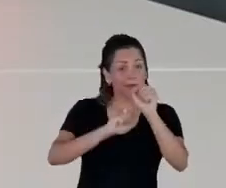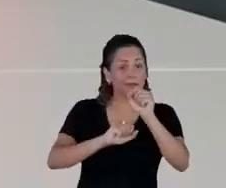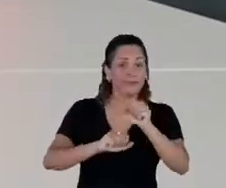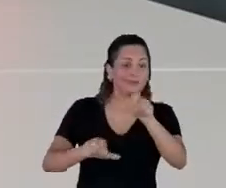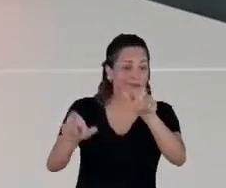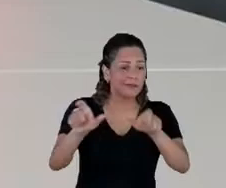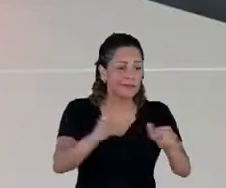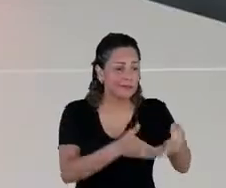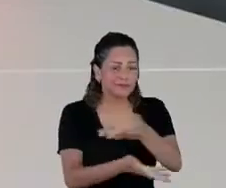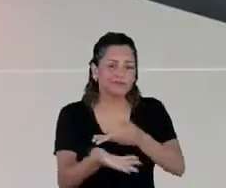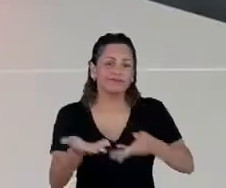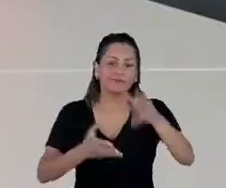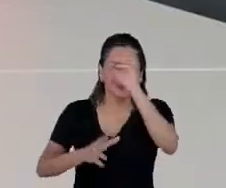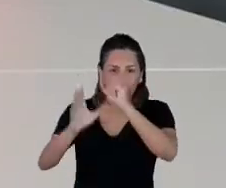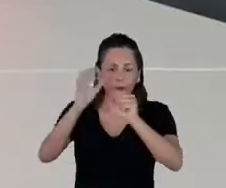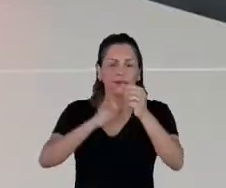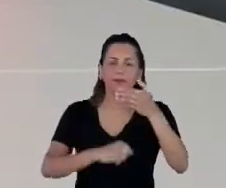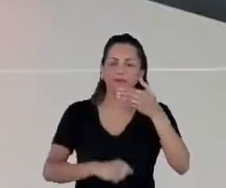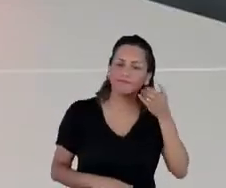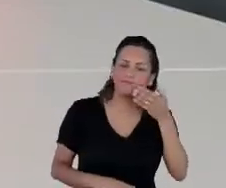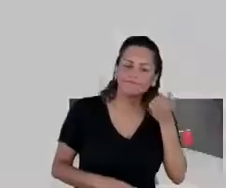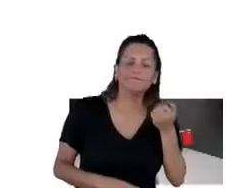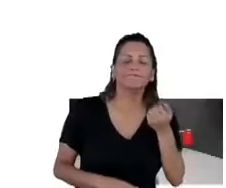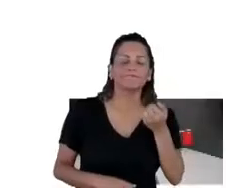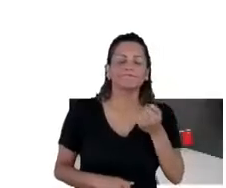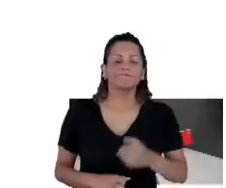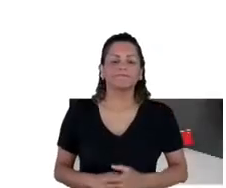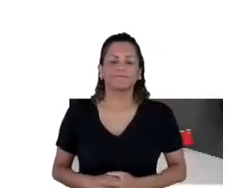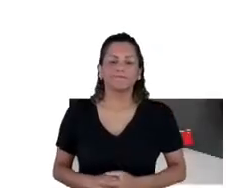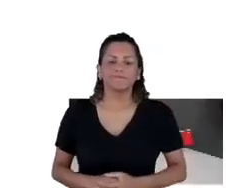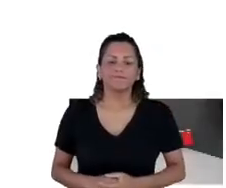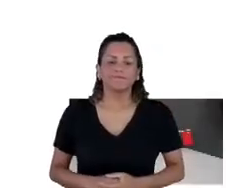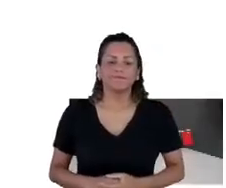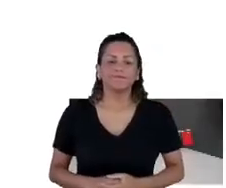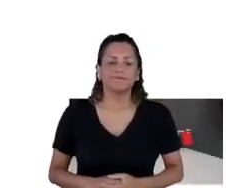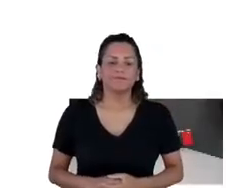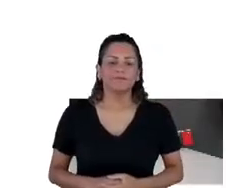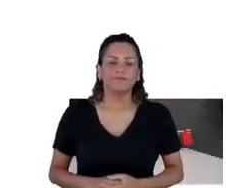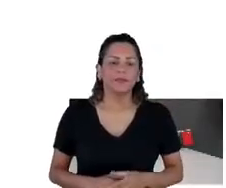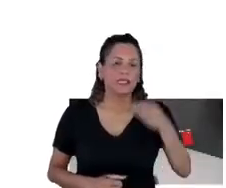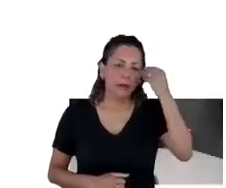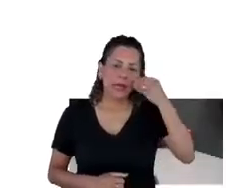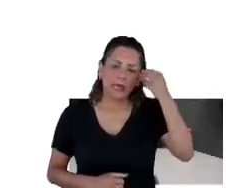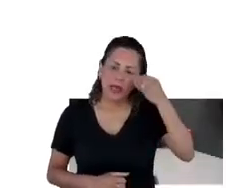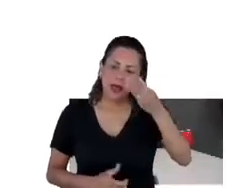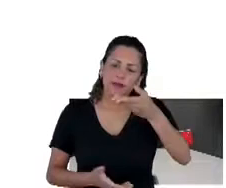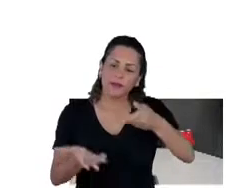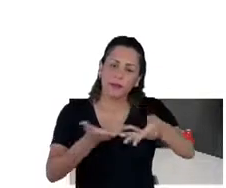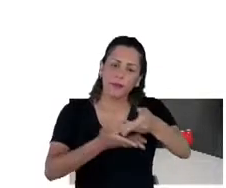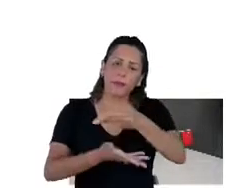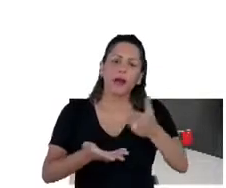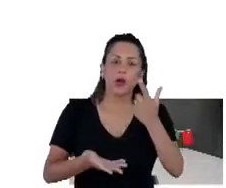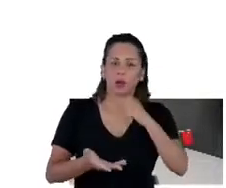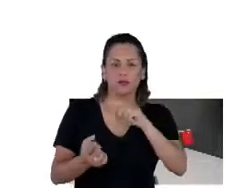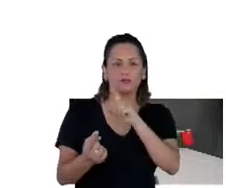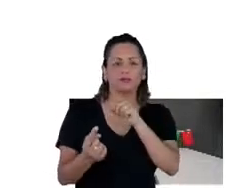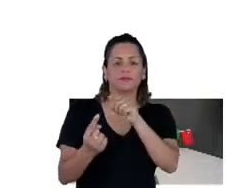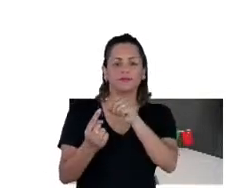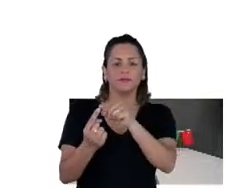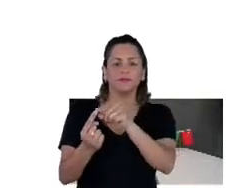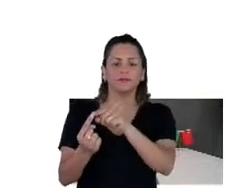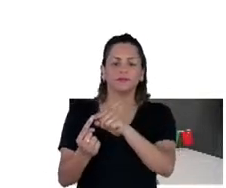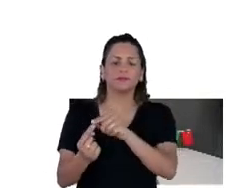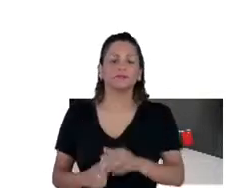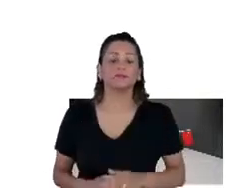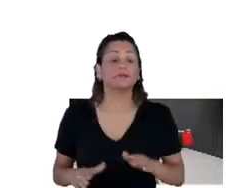outros e trocar experiências para atingir nossos objetivos. Então, a minha apresentação é